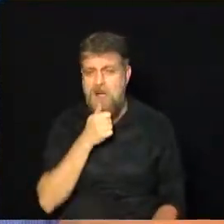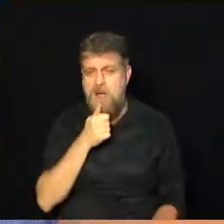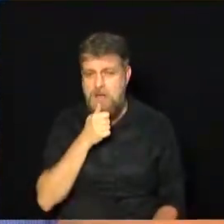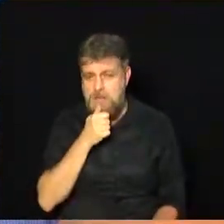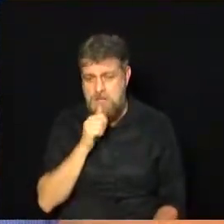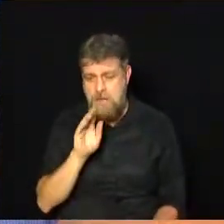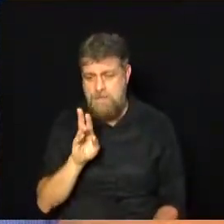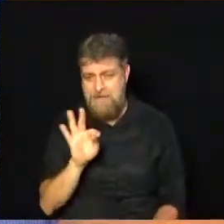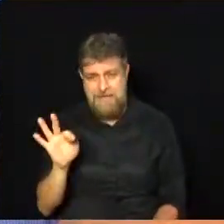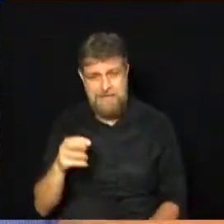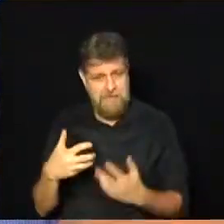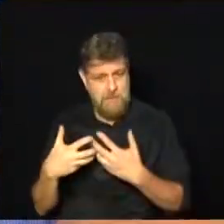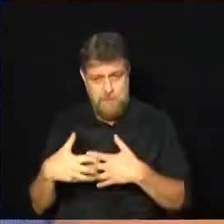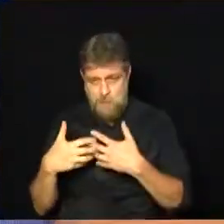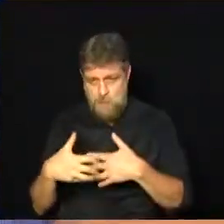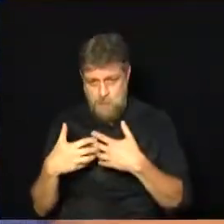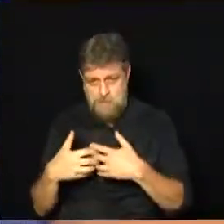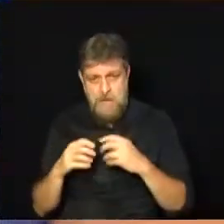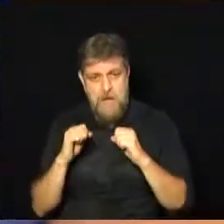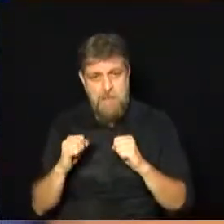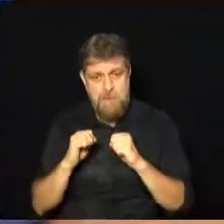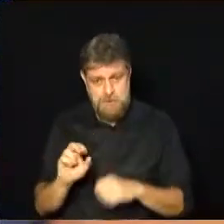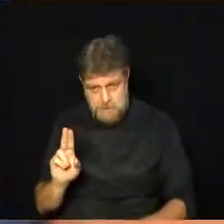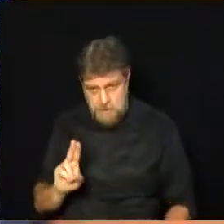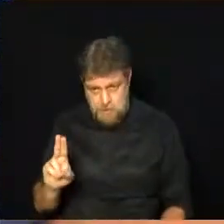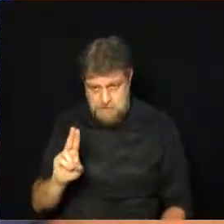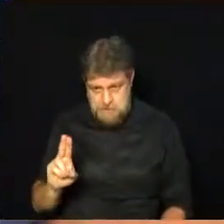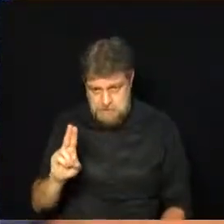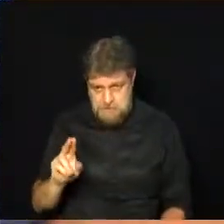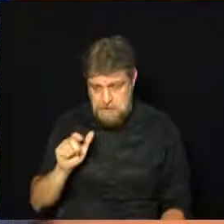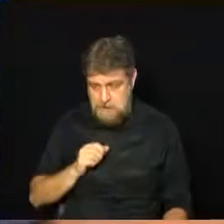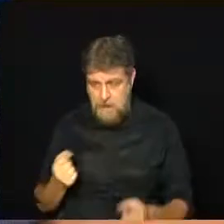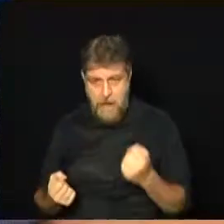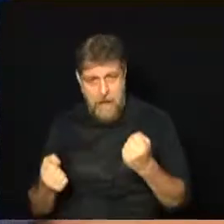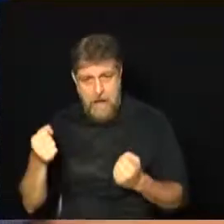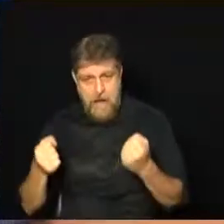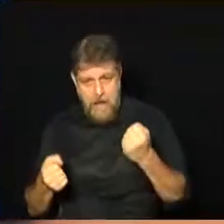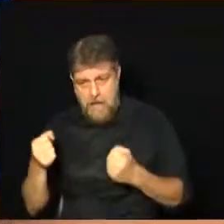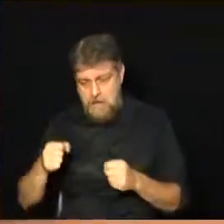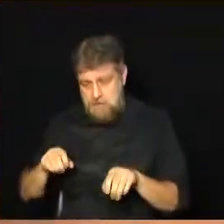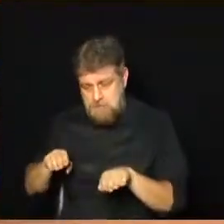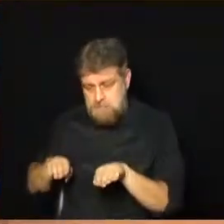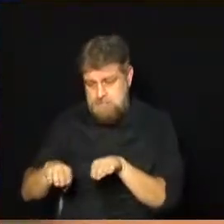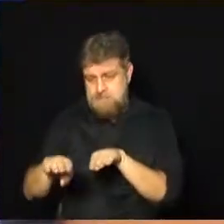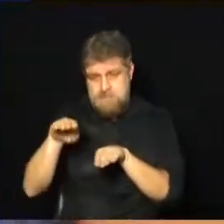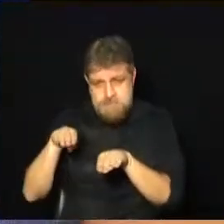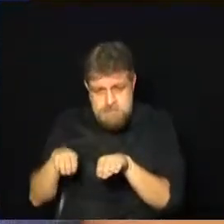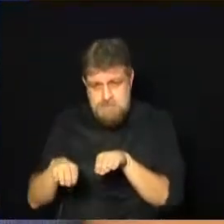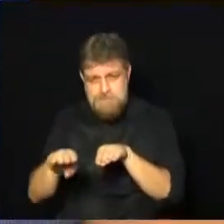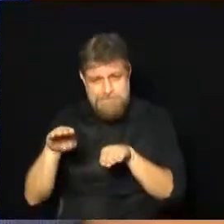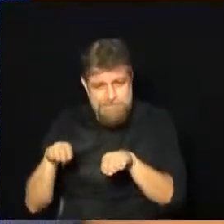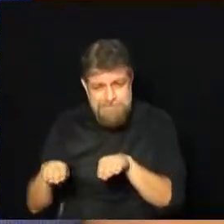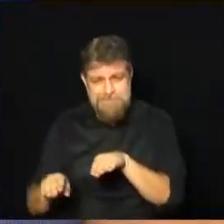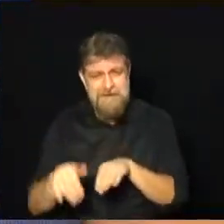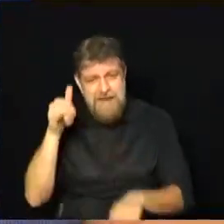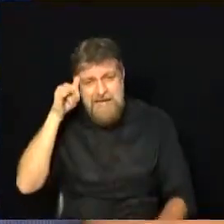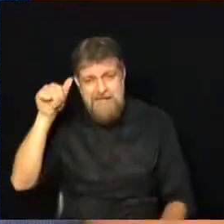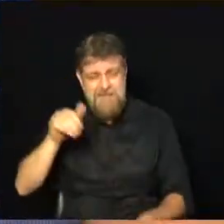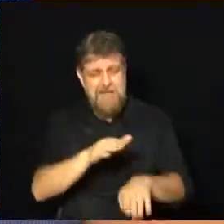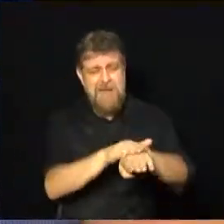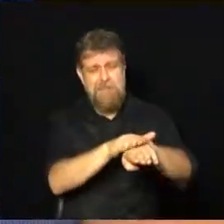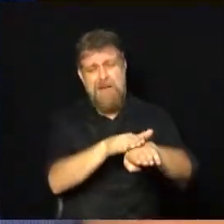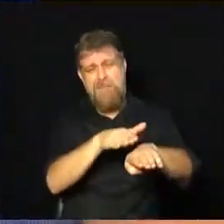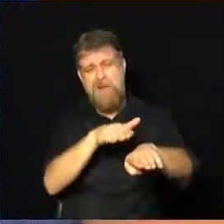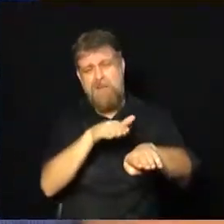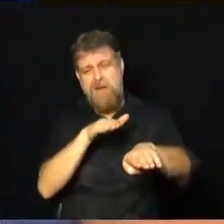BRT não estiver em funcionamento, que poderiam ser liberadas para os motoristas, para evitar esse trânsito que